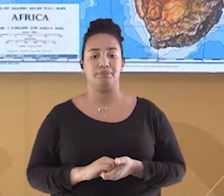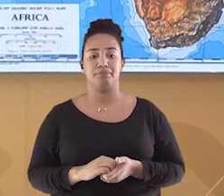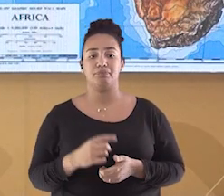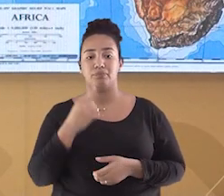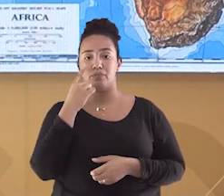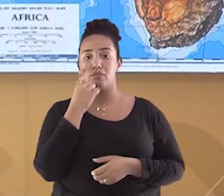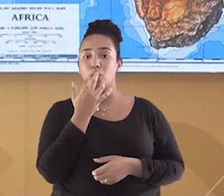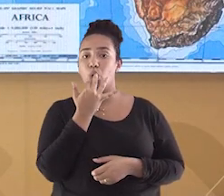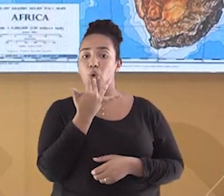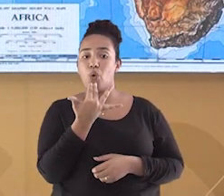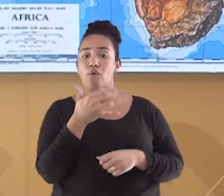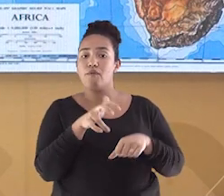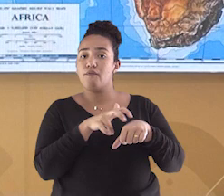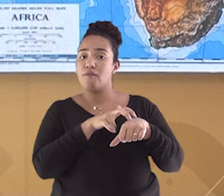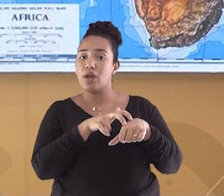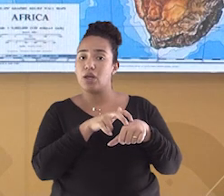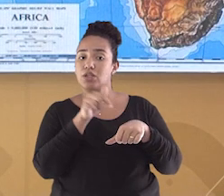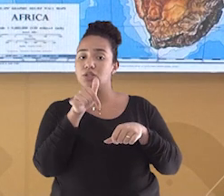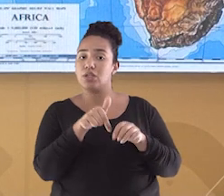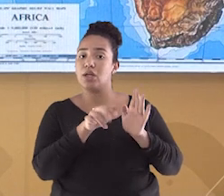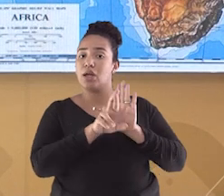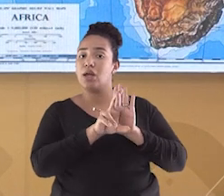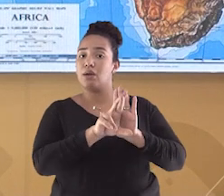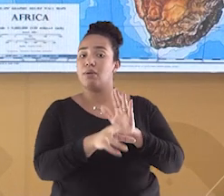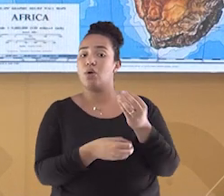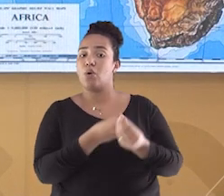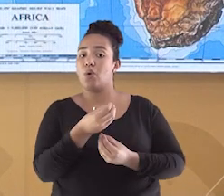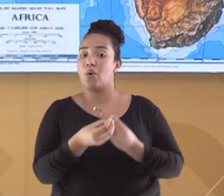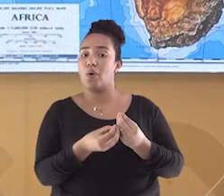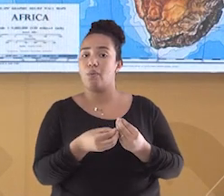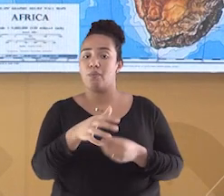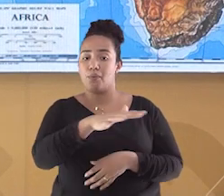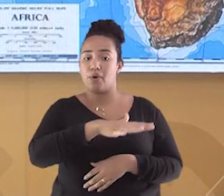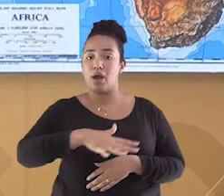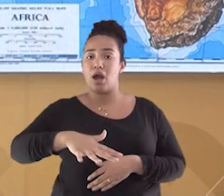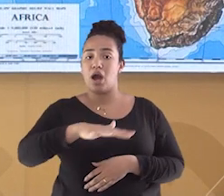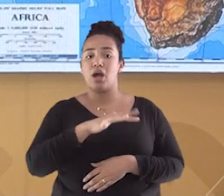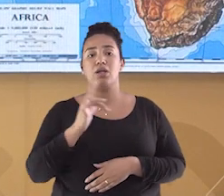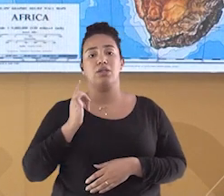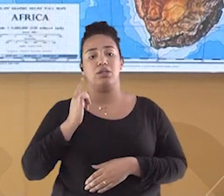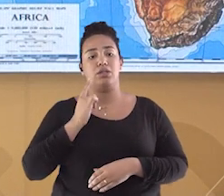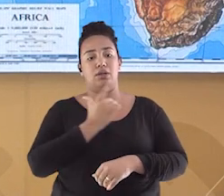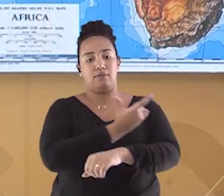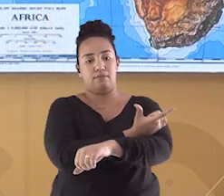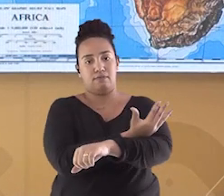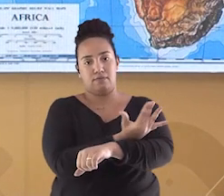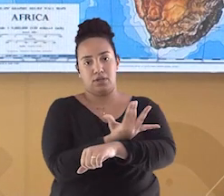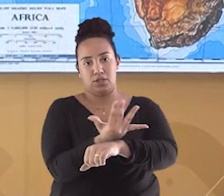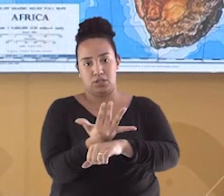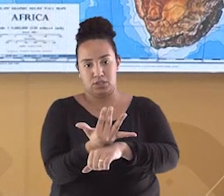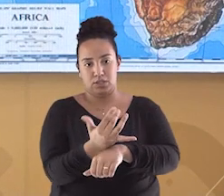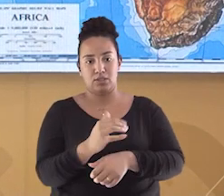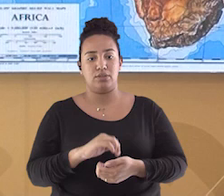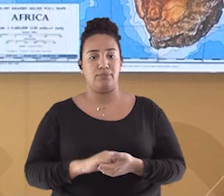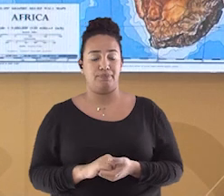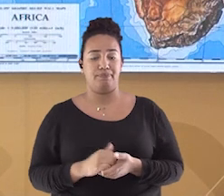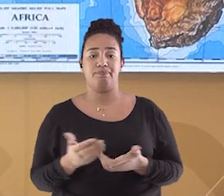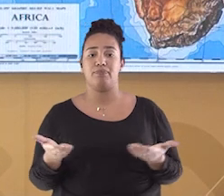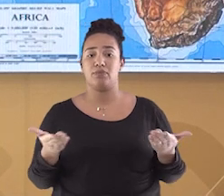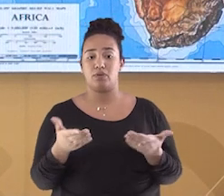cores verdes, elas são representadas por áreas com mais vegetação. E as áreas mais